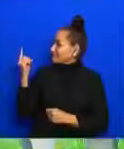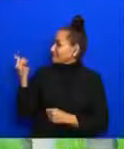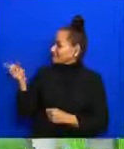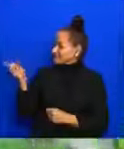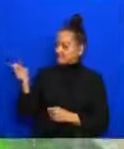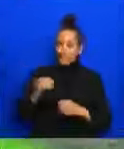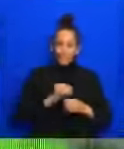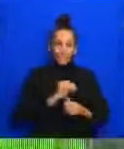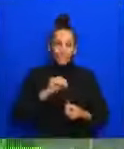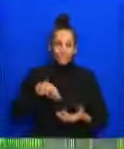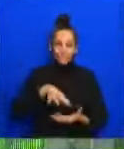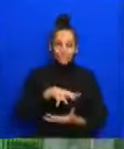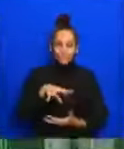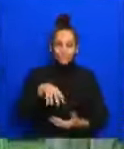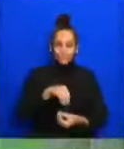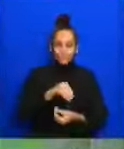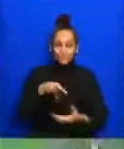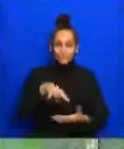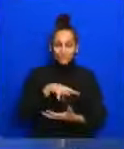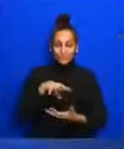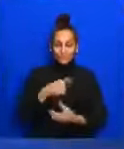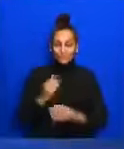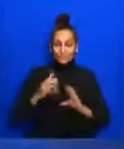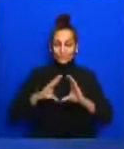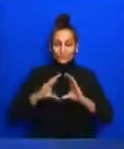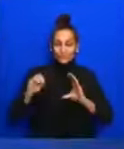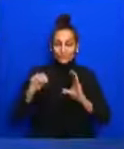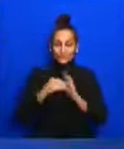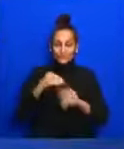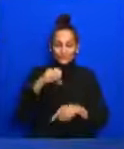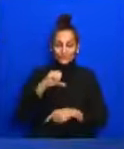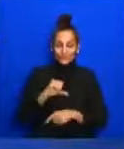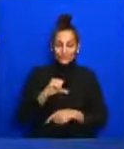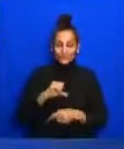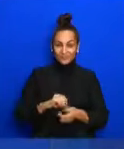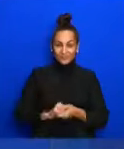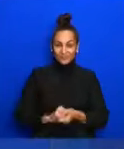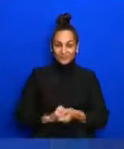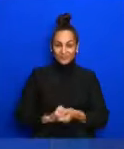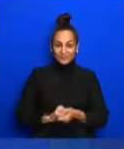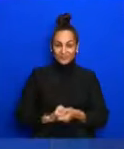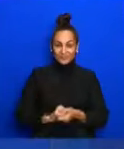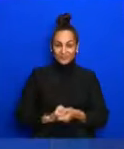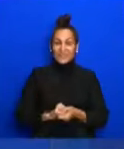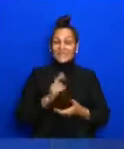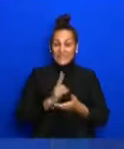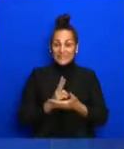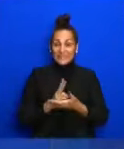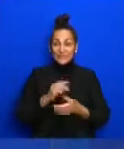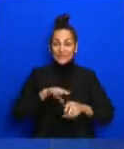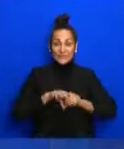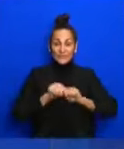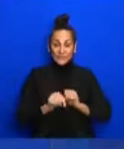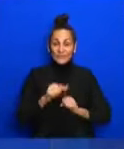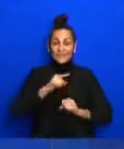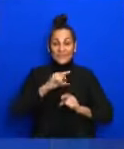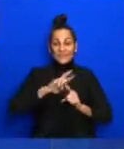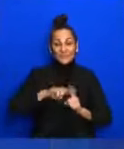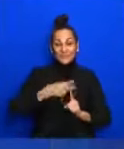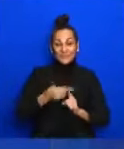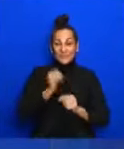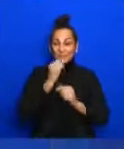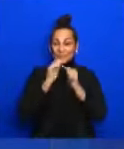valendo. Globo recarregado, embaralhando 10 bolas numeradas de 0 a 9. Na sequência do Super 7 tem